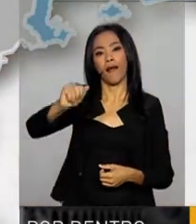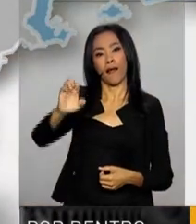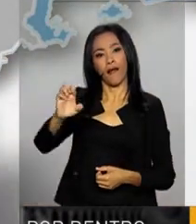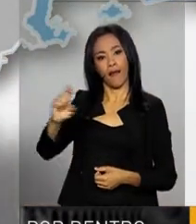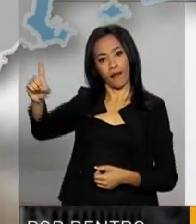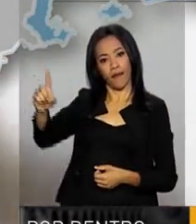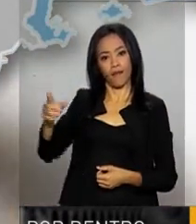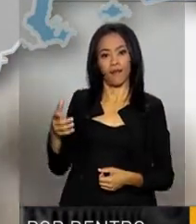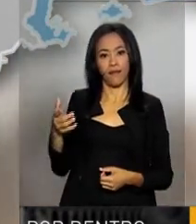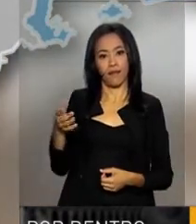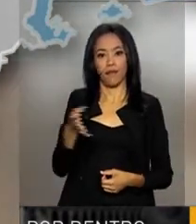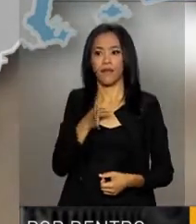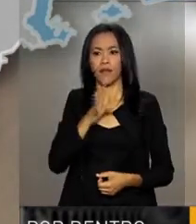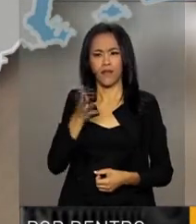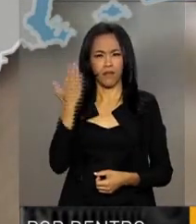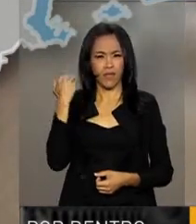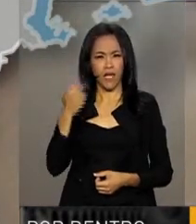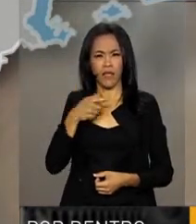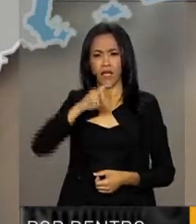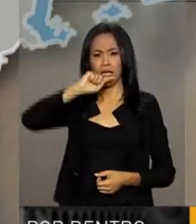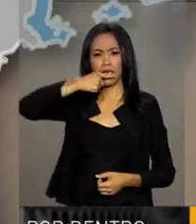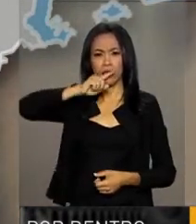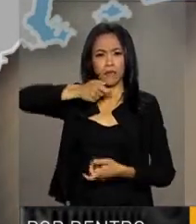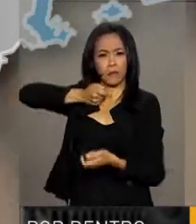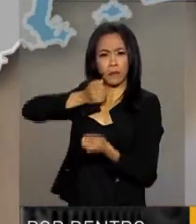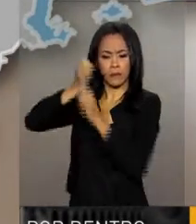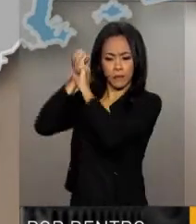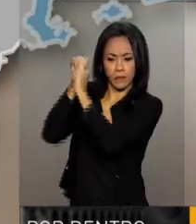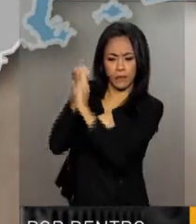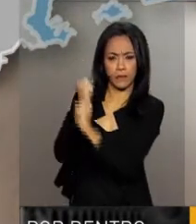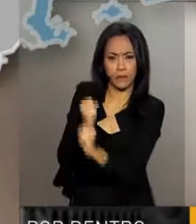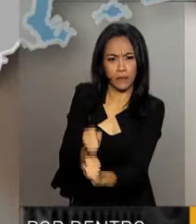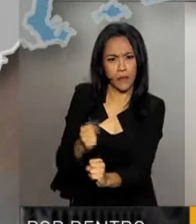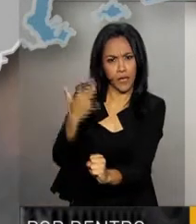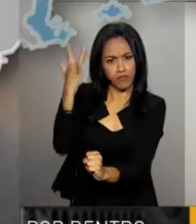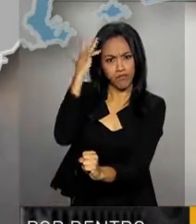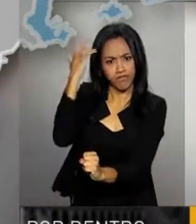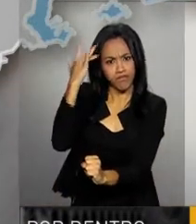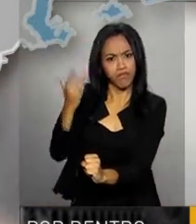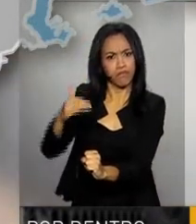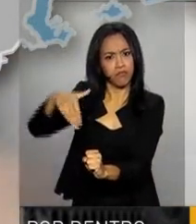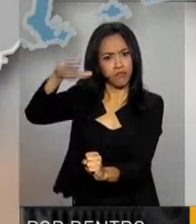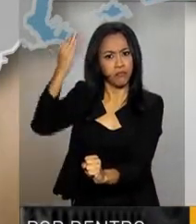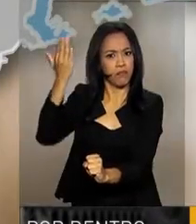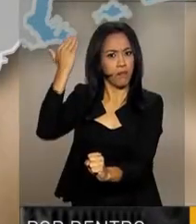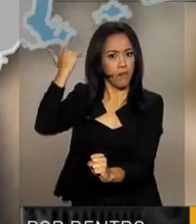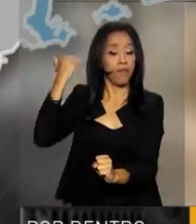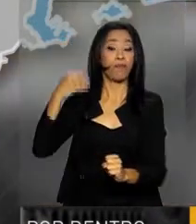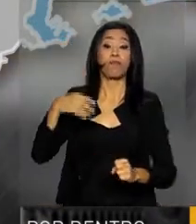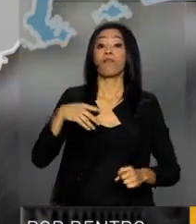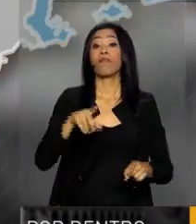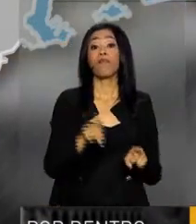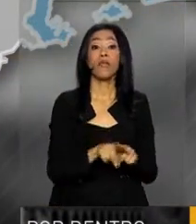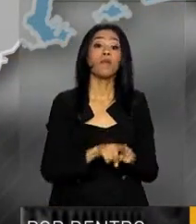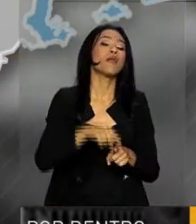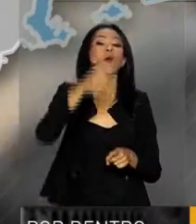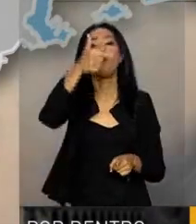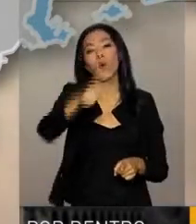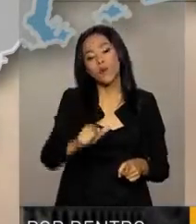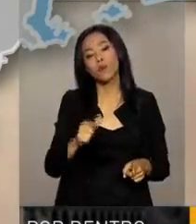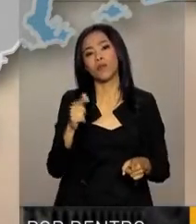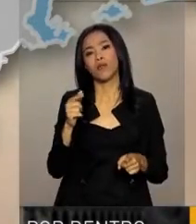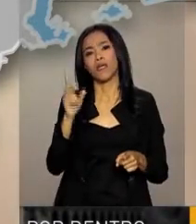frente a na mesma proporção de do tamanho desses canais existe também a dificuldade